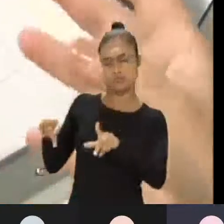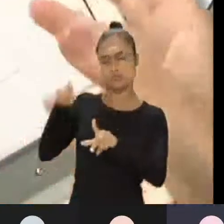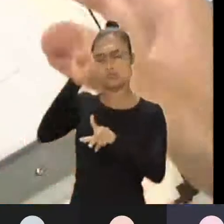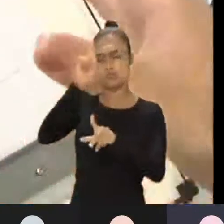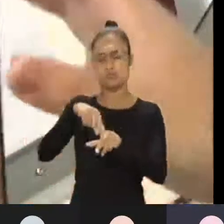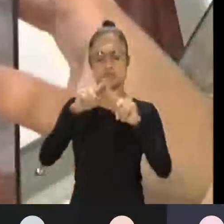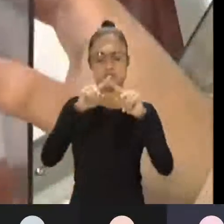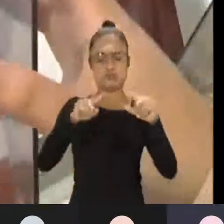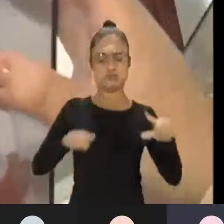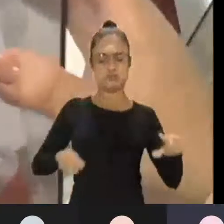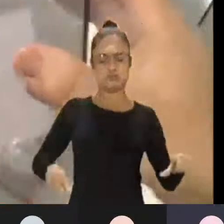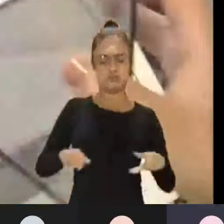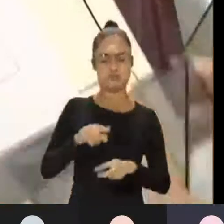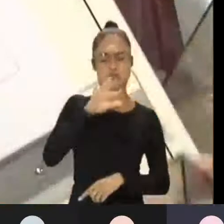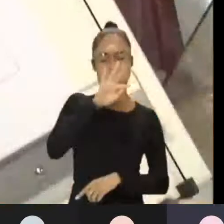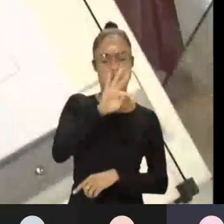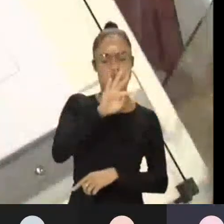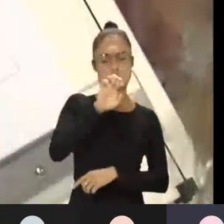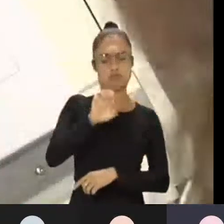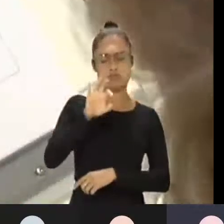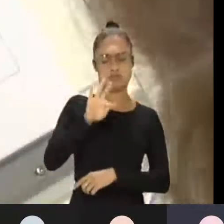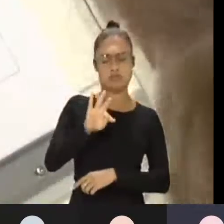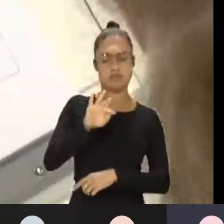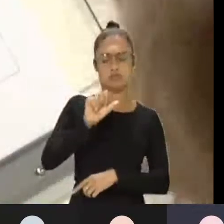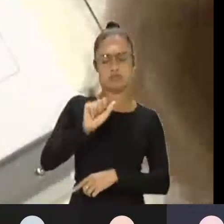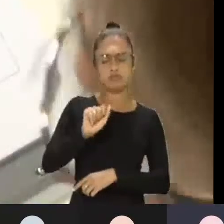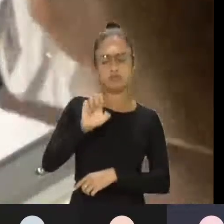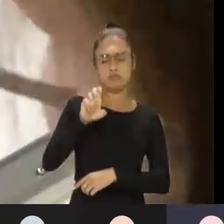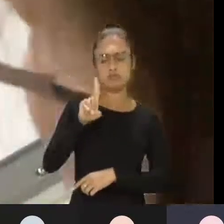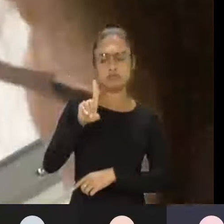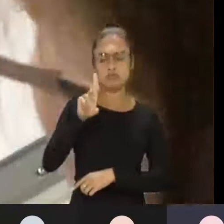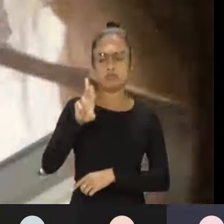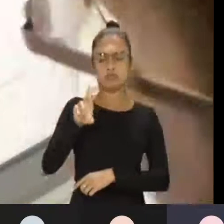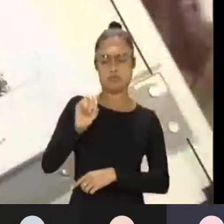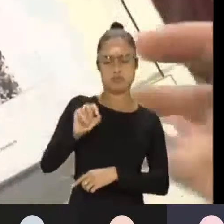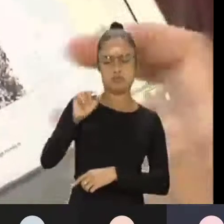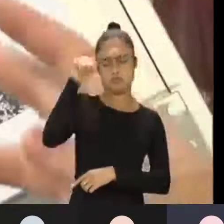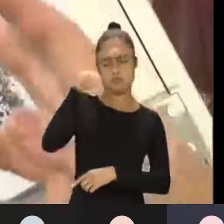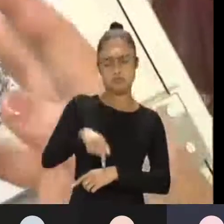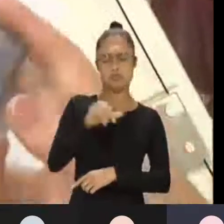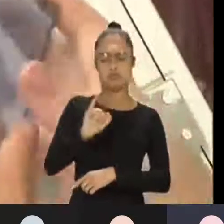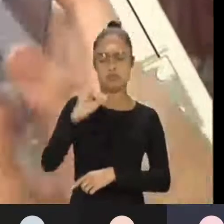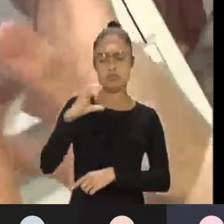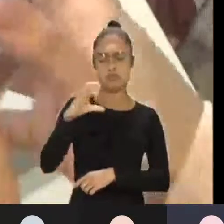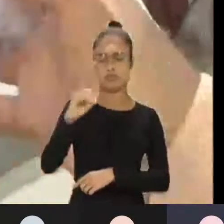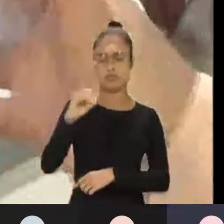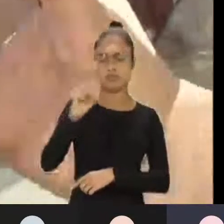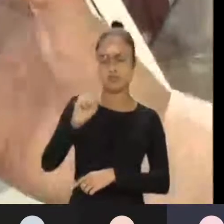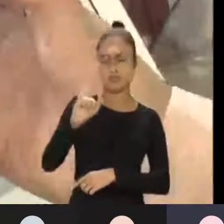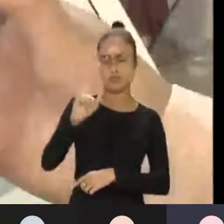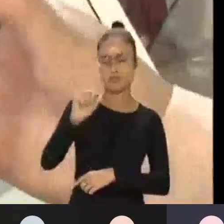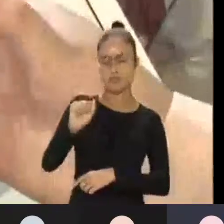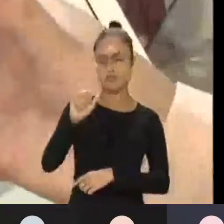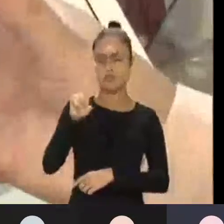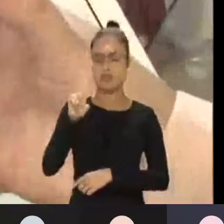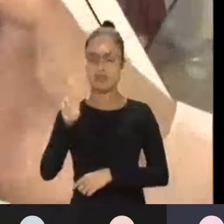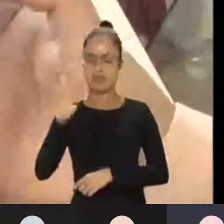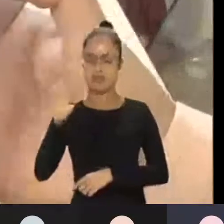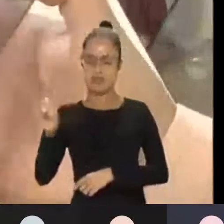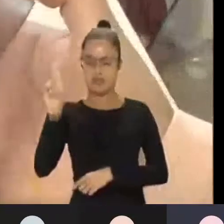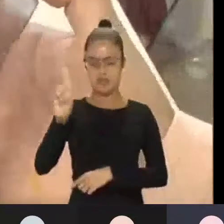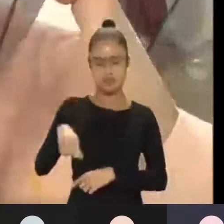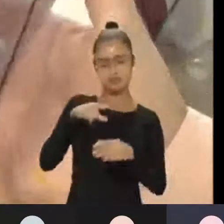é chamado de tetraedro. E por fim, o icosaedro, que é um sólido